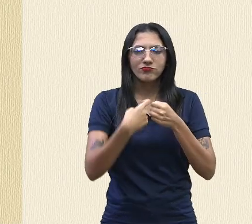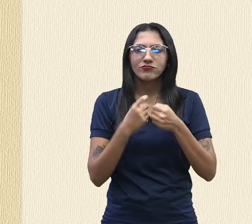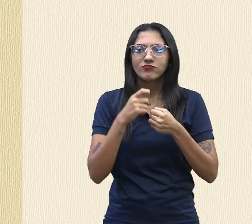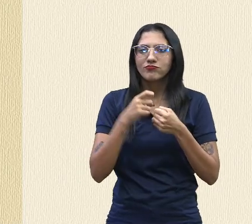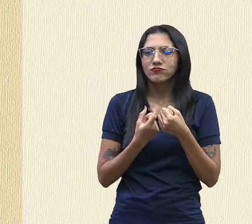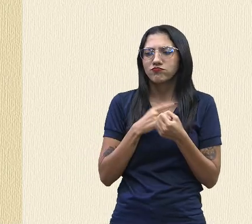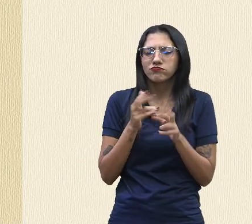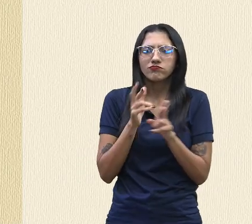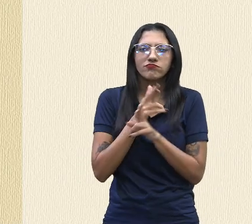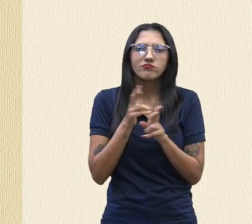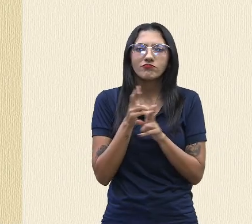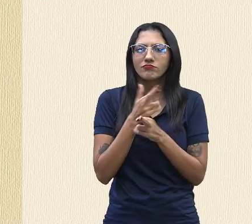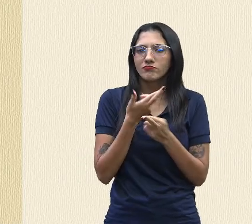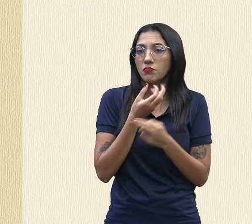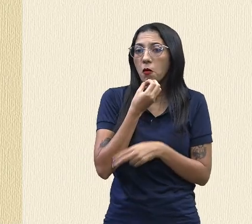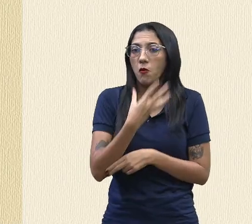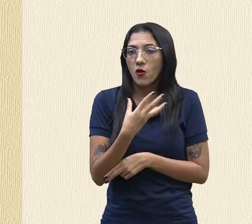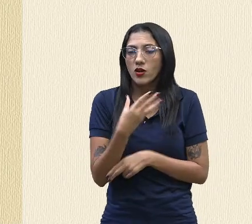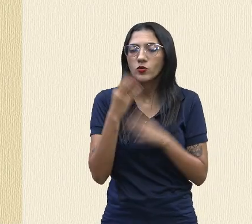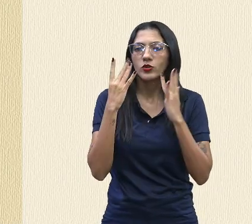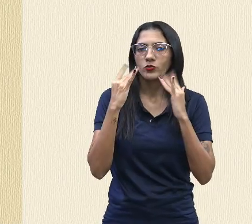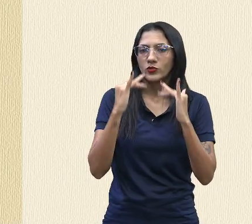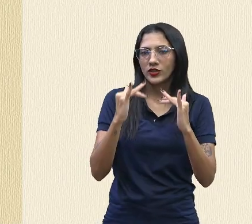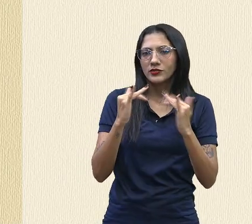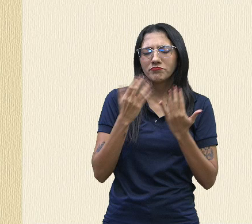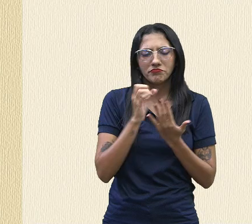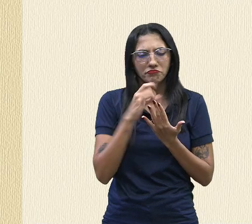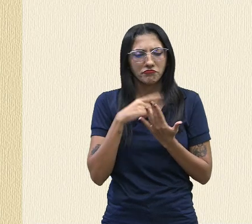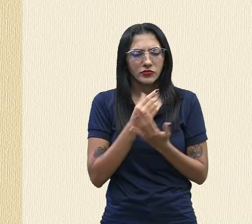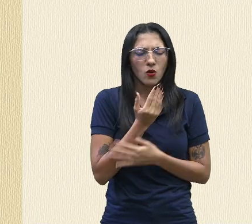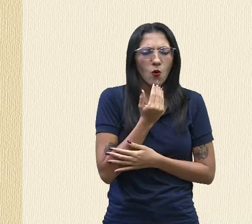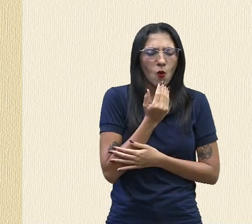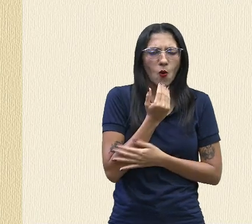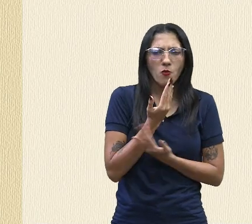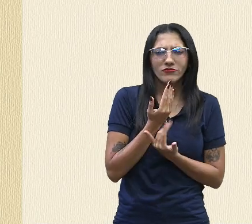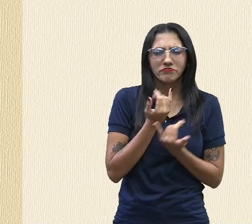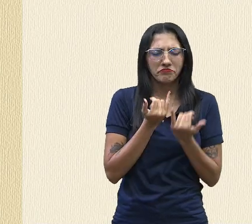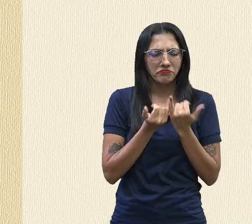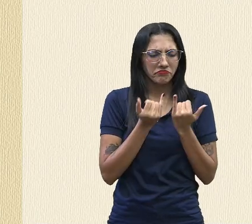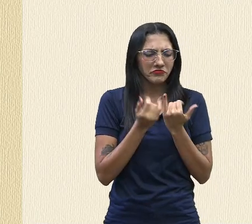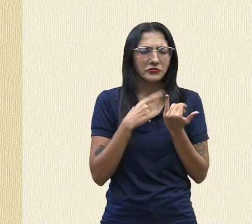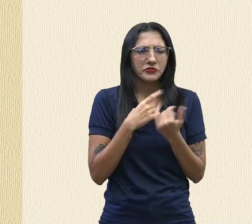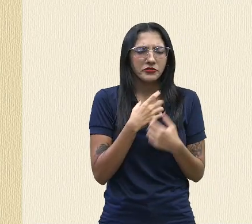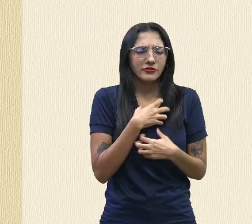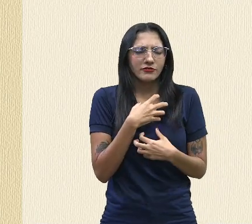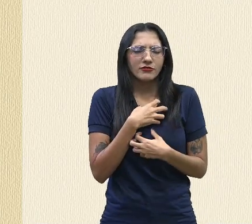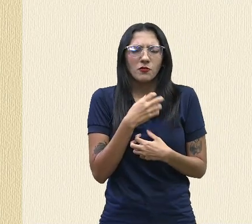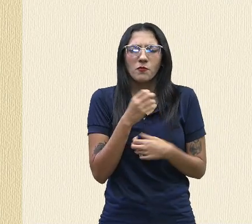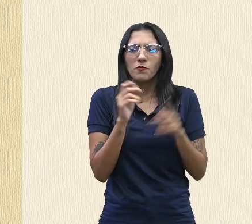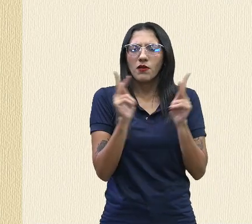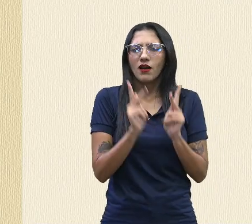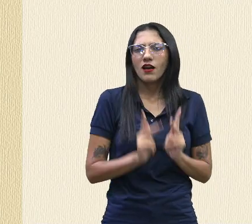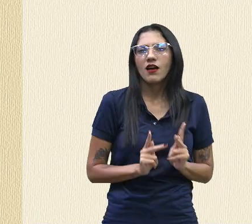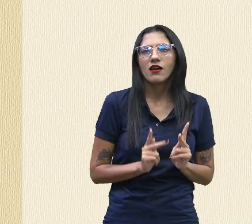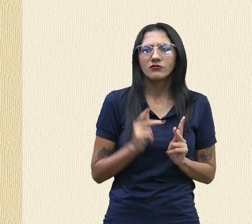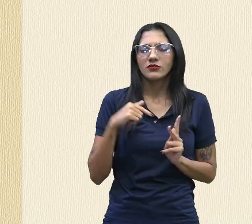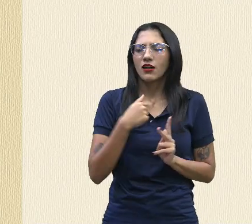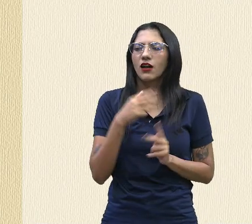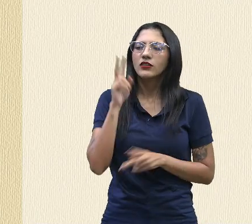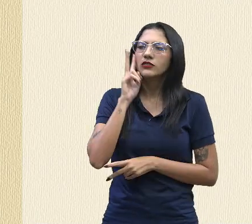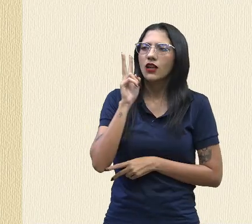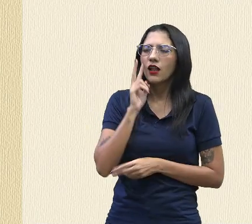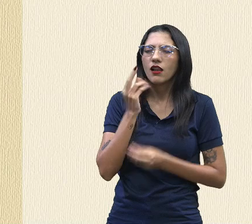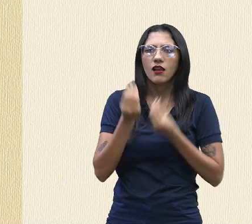com a natureza. Dizem que ao comê-lo, recebemos um pouco da energia do sol e lembramos da importância de cuidar